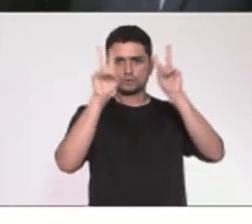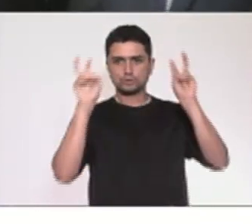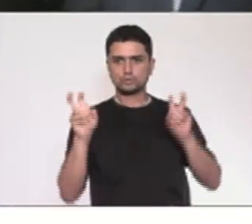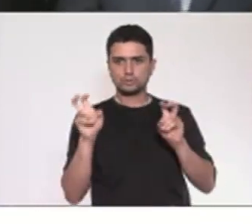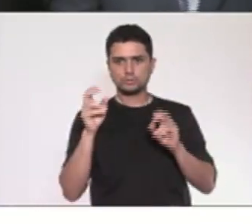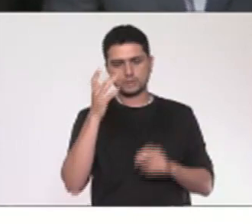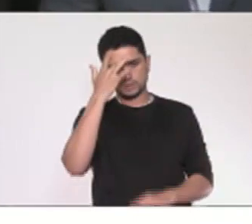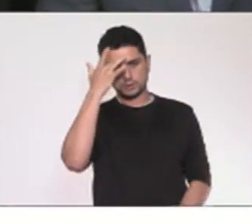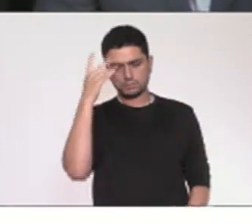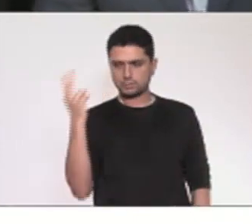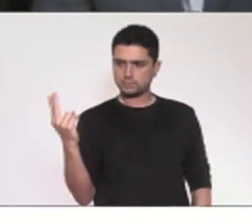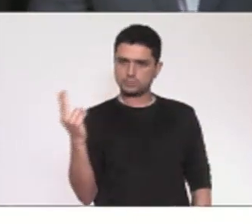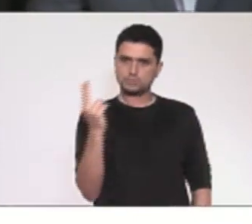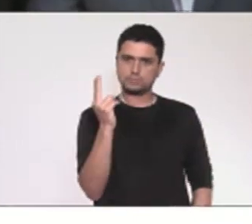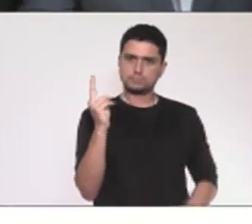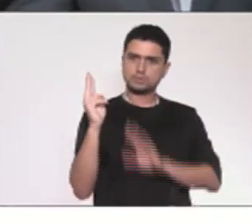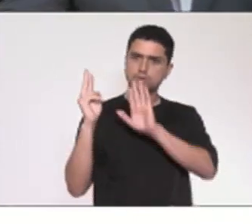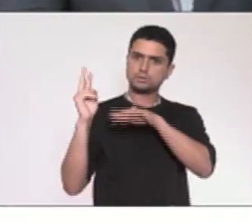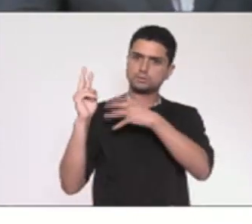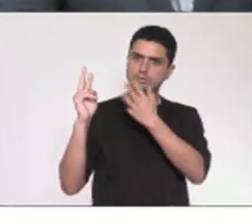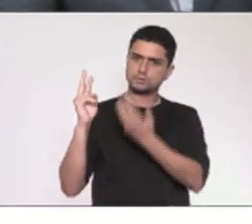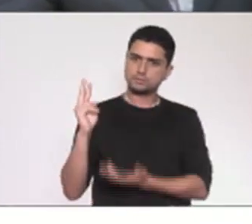o vice-governador